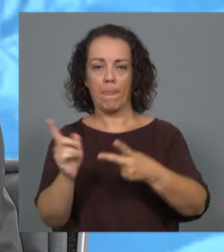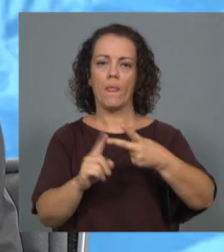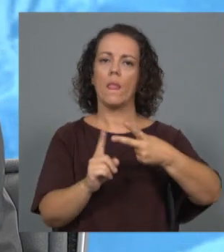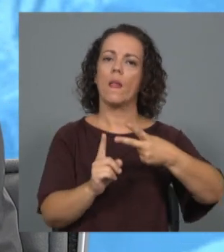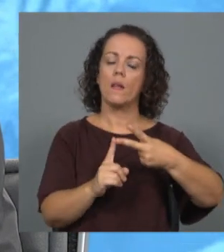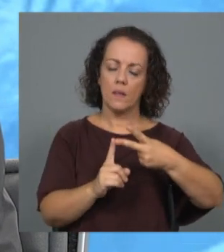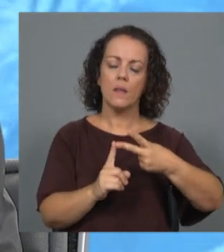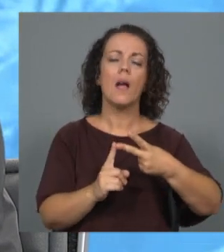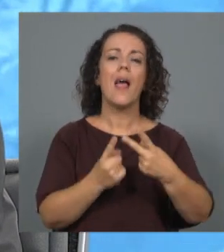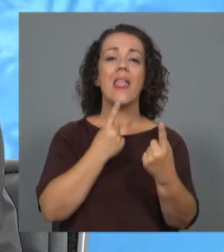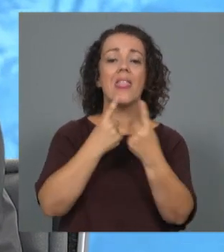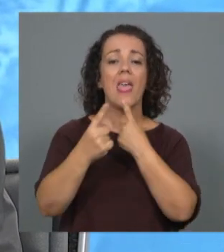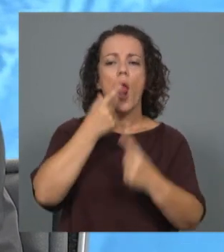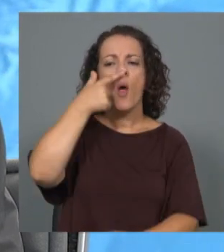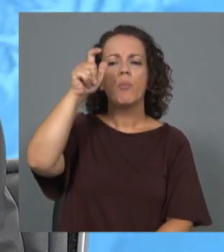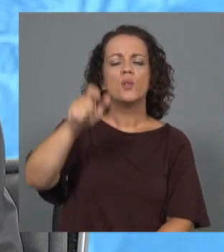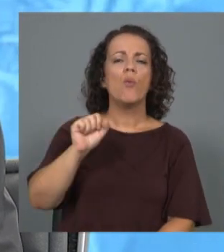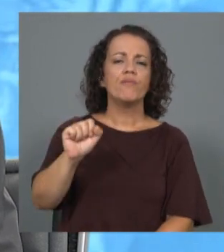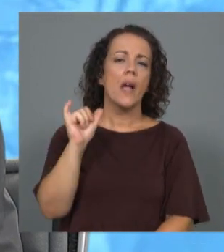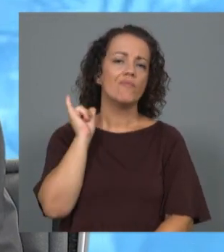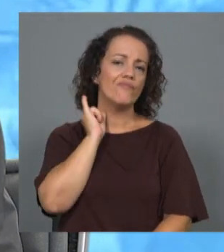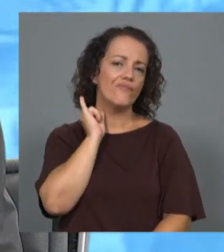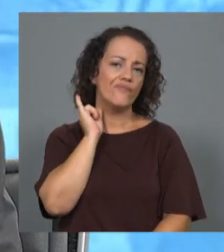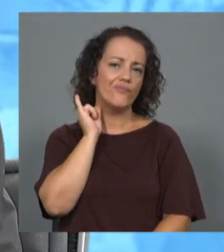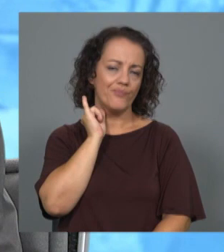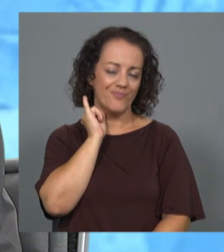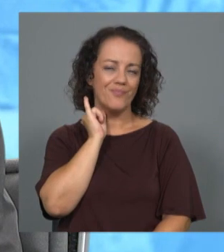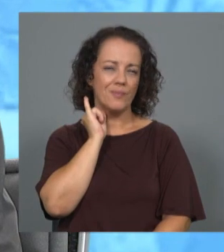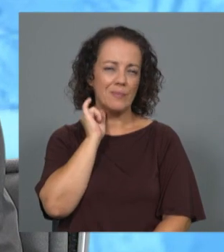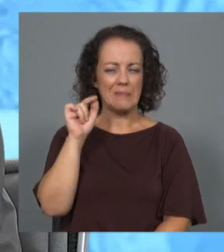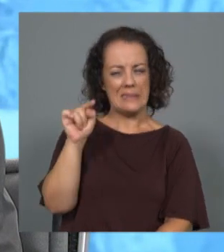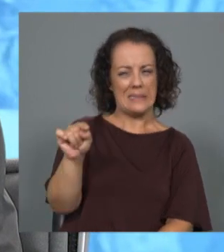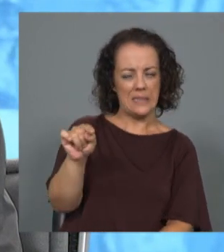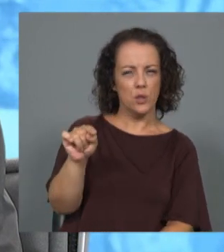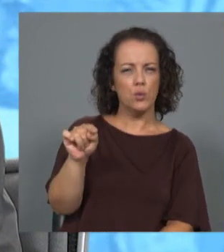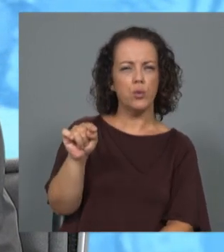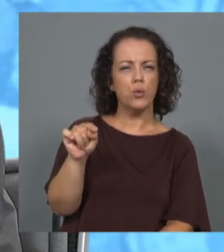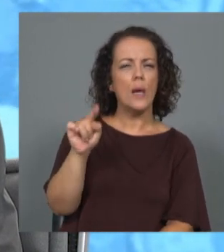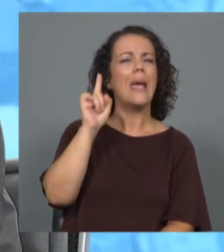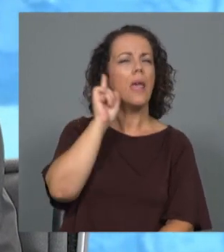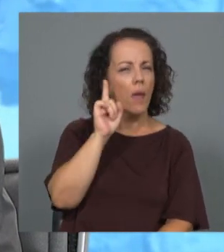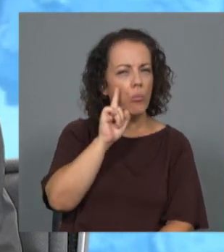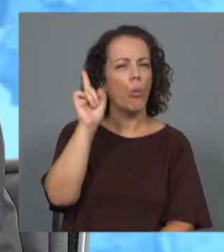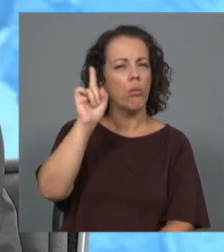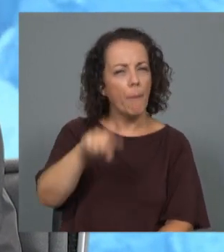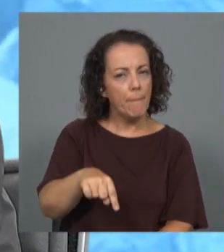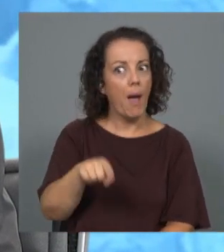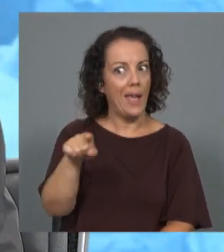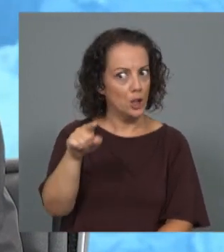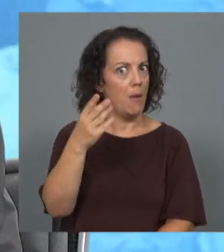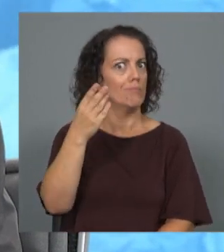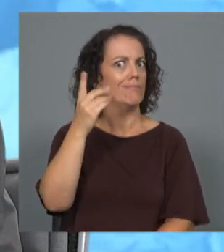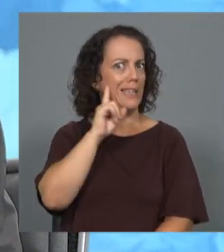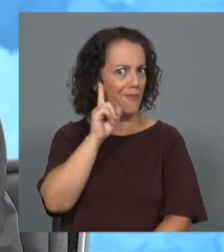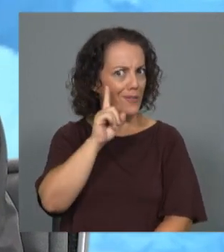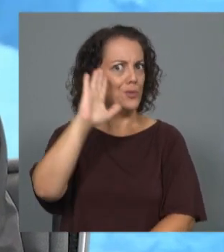os indiferentes. Nós não podemos descartar essa necessidade, o diálogo com os indiferentes. E isso é mais difícil,